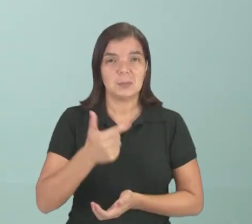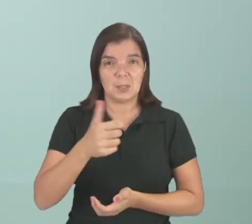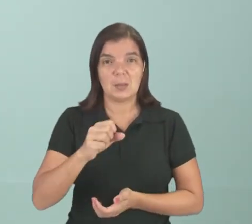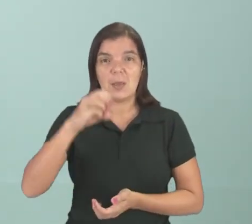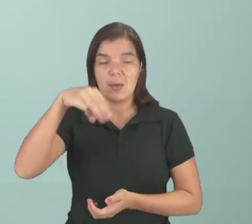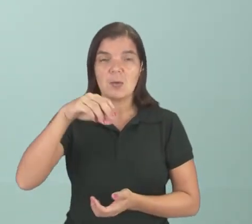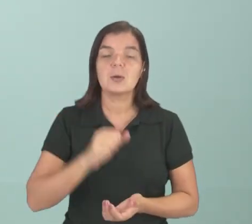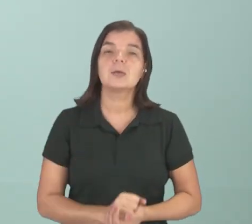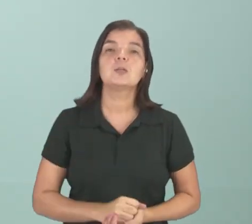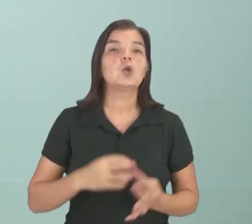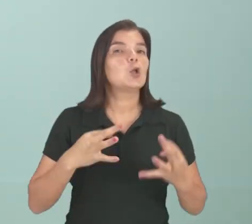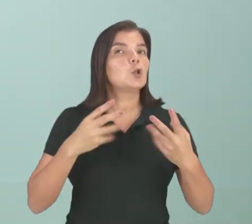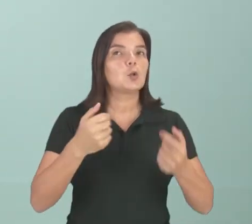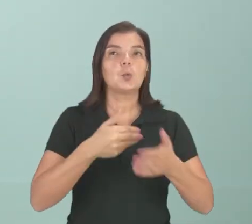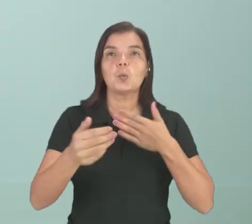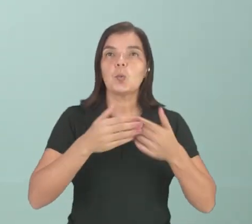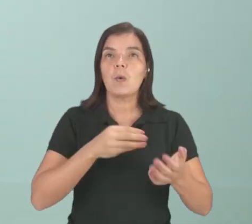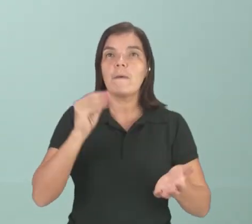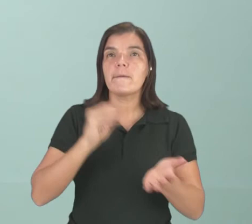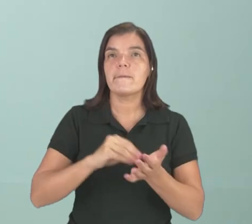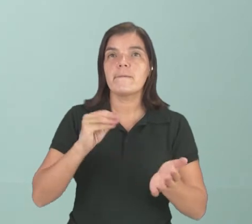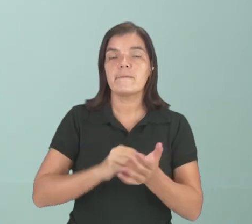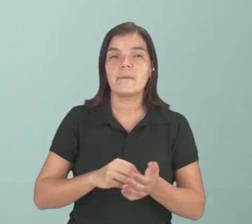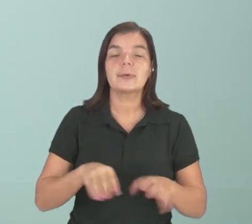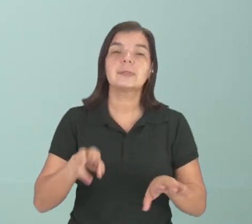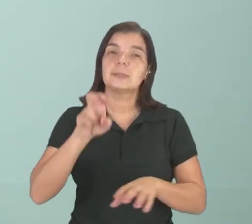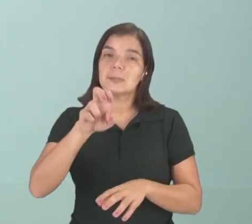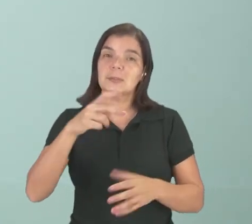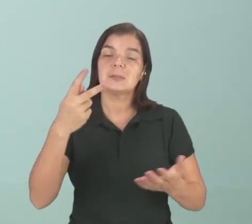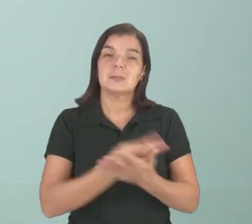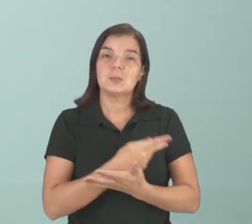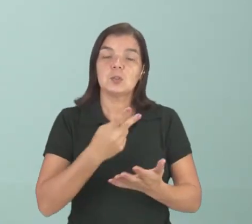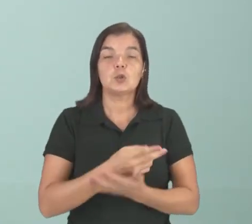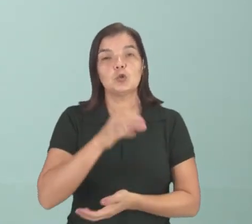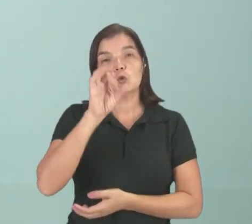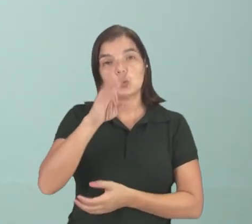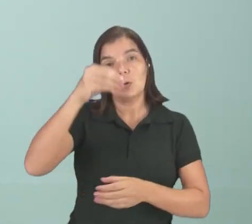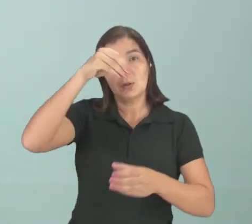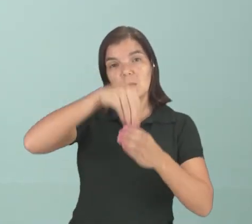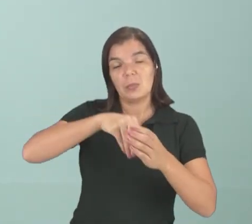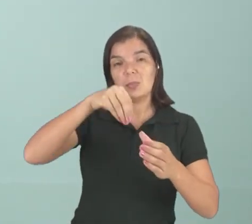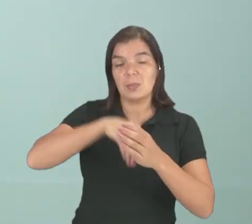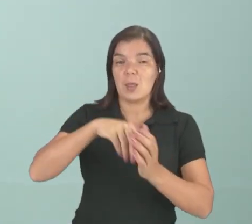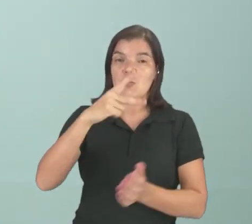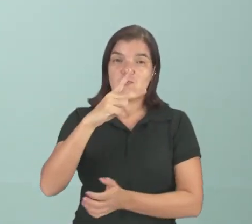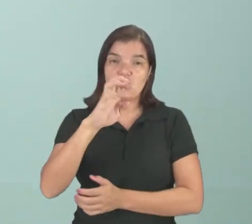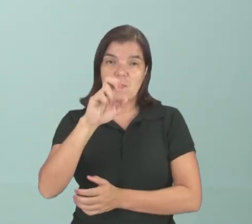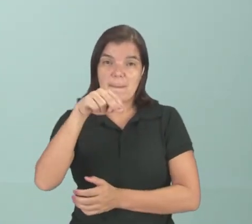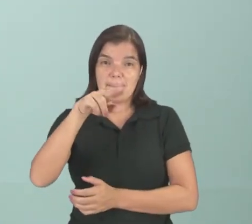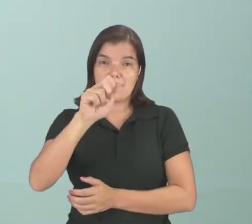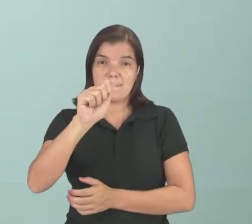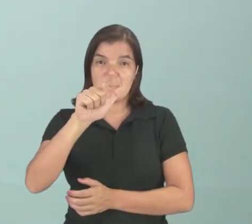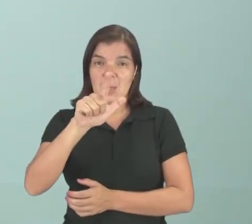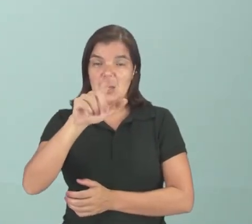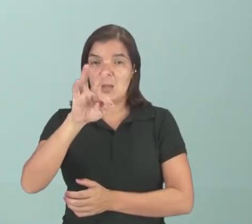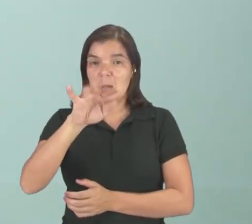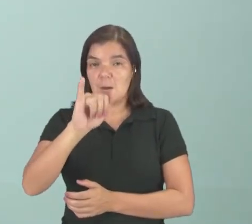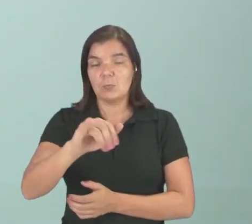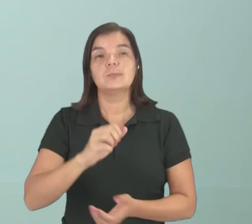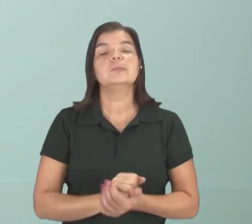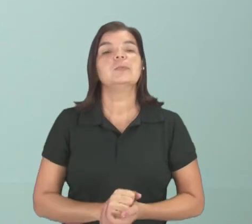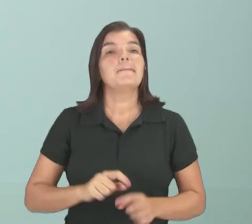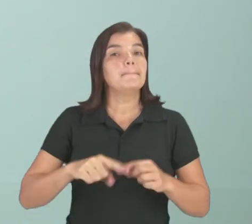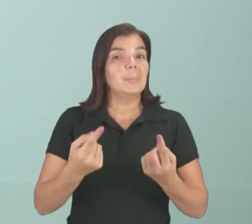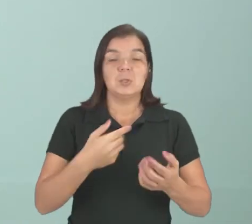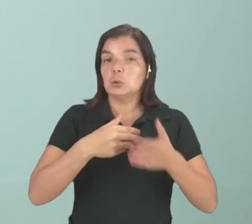metros x 10 metros E aí qualquer falta pois essa quinta Falta só se for dentro da área de pênalti que vai ser cobrado lá né a penalidade